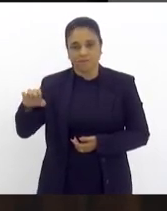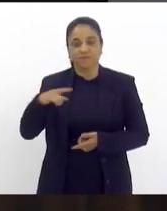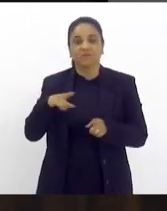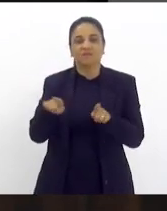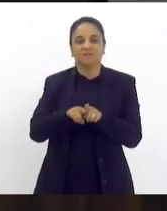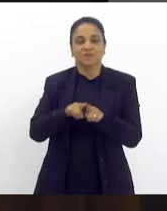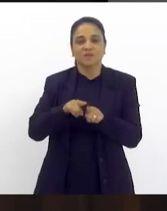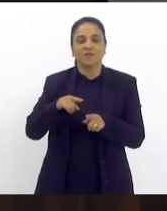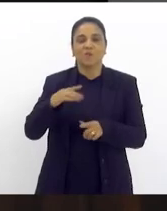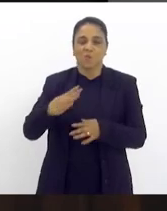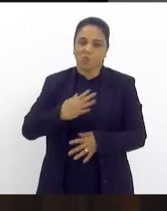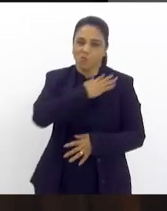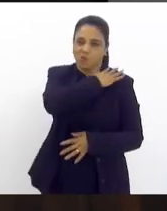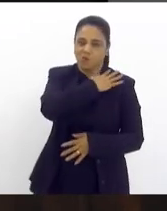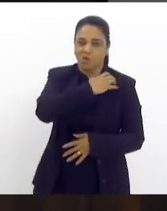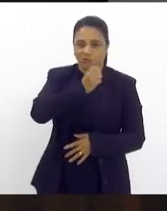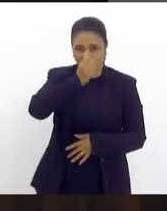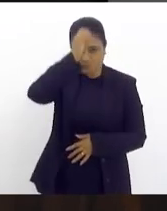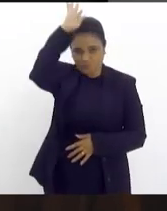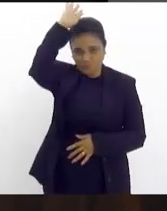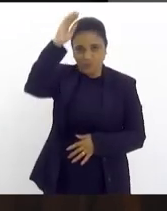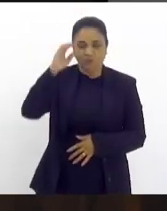bombeiro, coronel Osman,